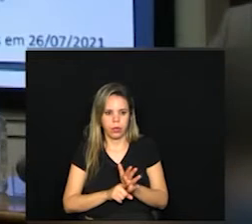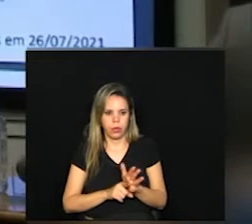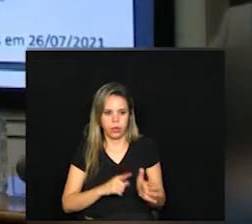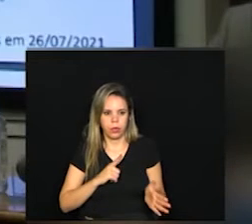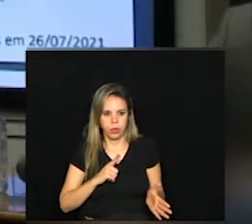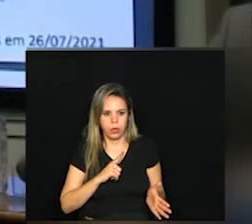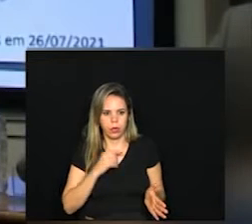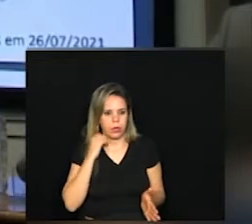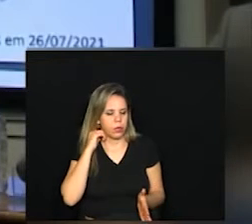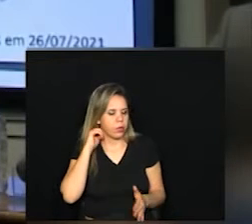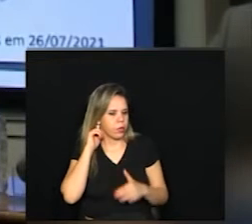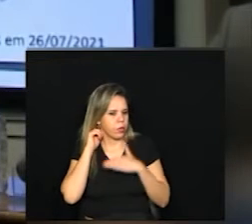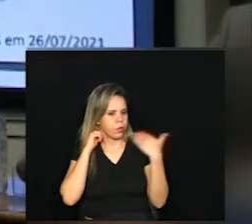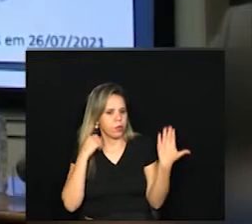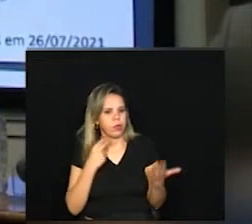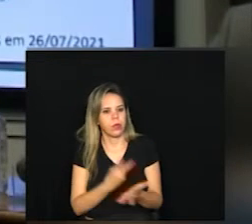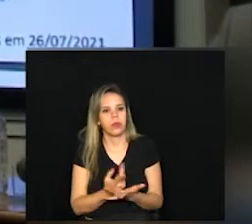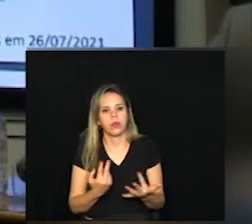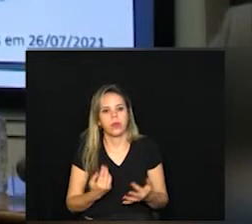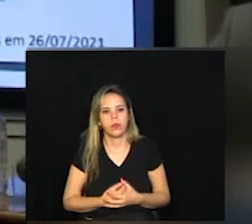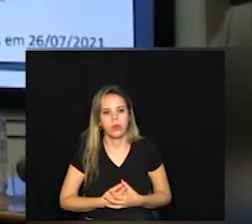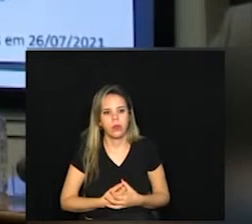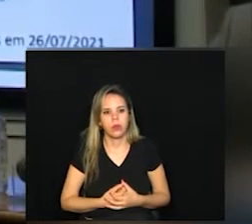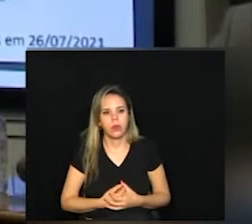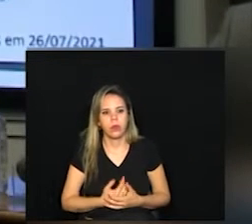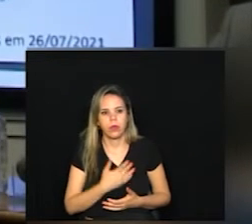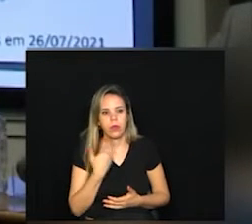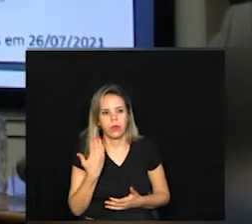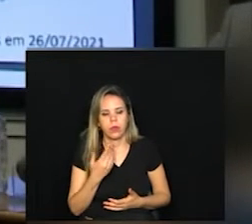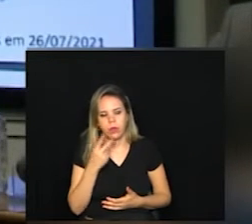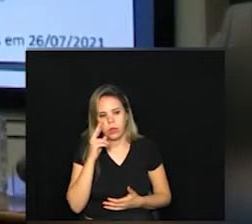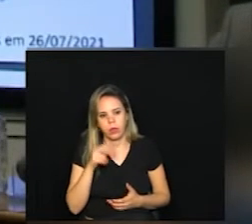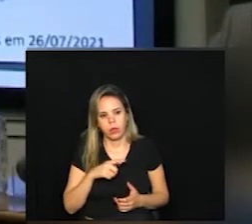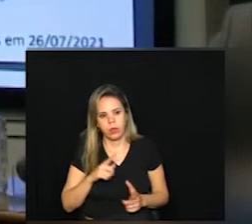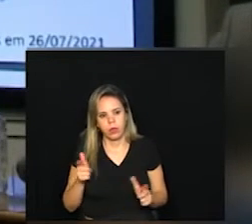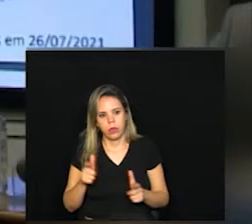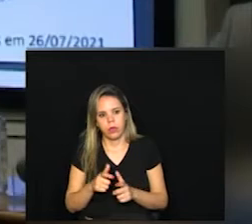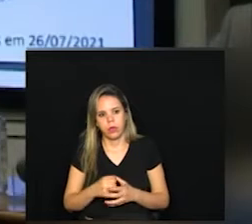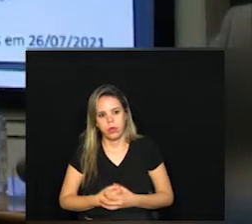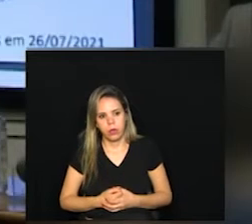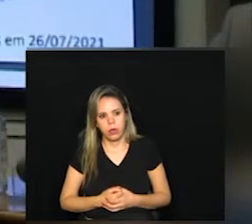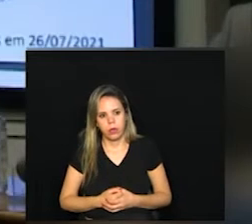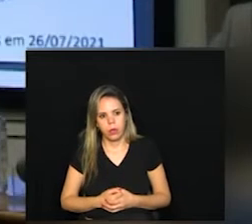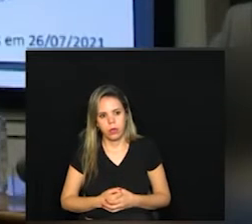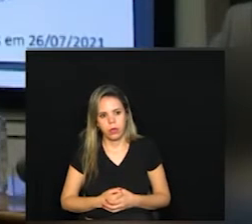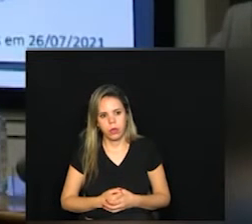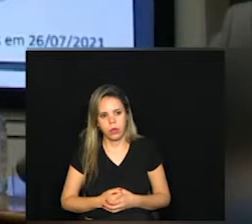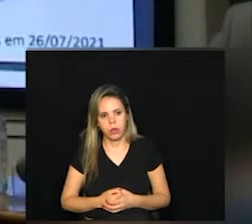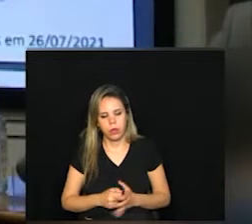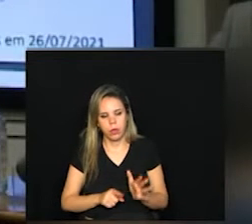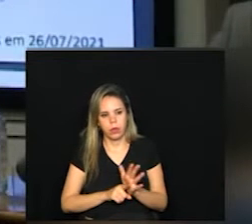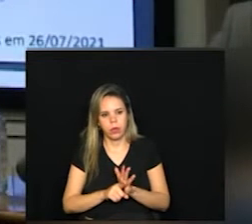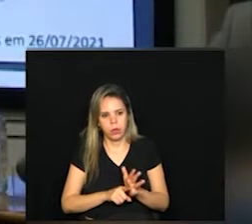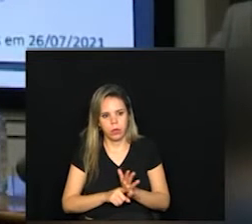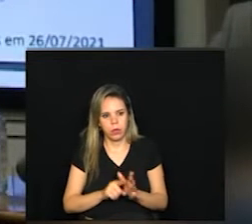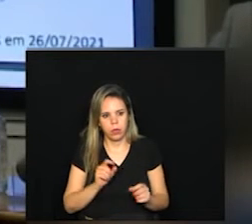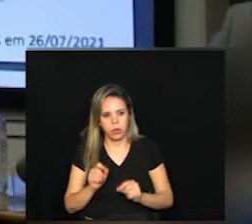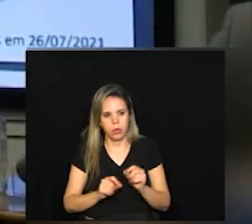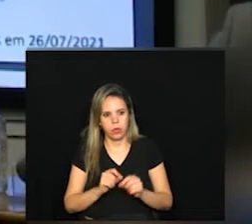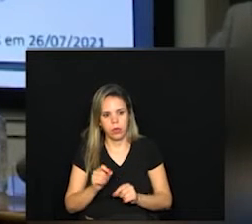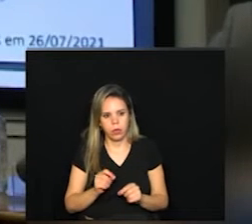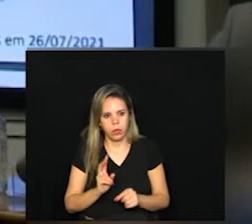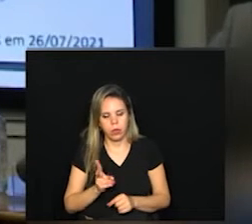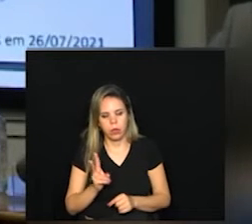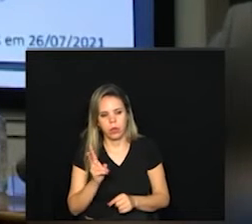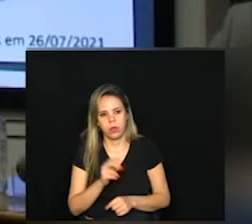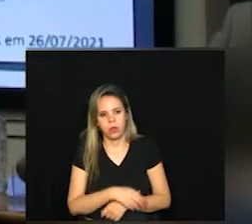tem. Óbitos, a mesma coisa, né? Óbitos, a gente vem tendo uma queda. E uma estimativa de que